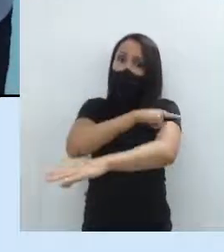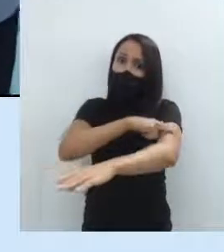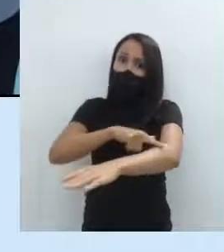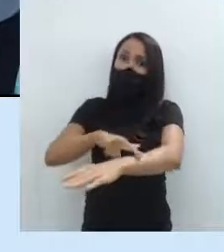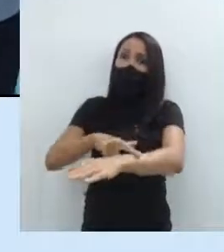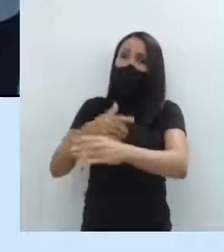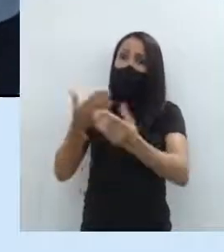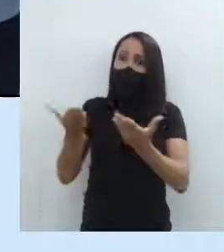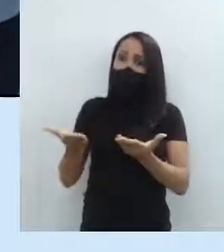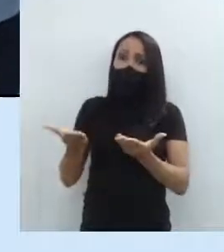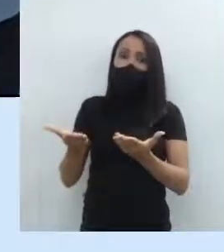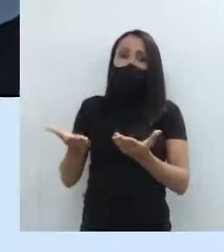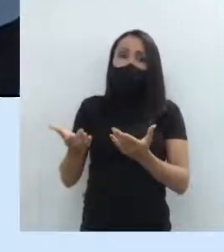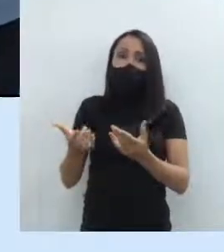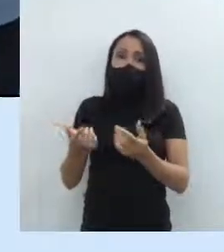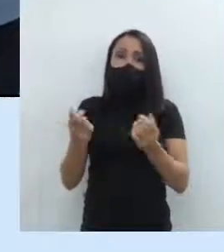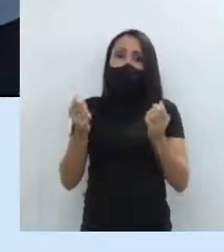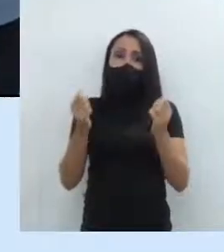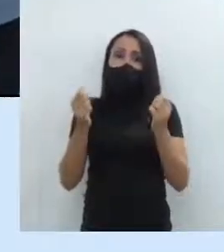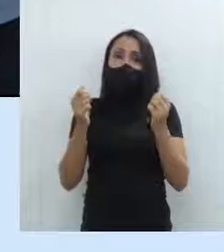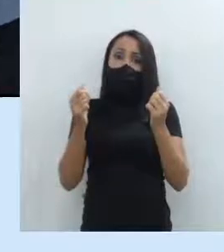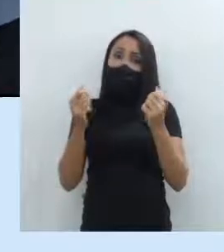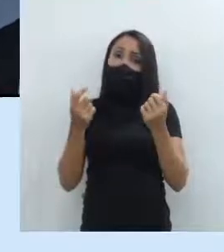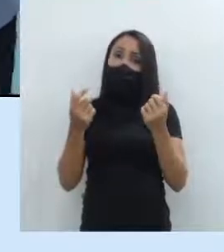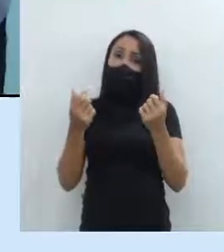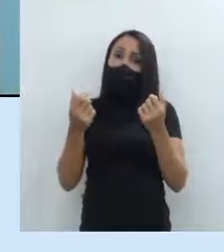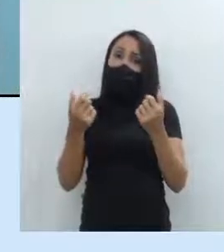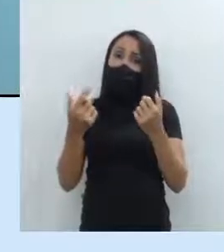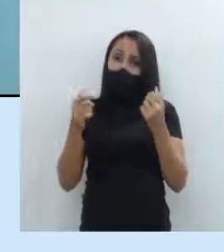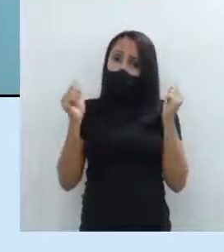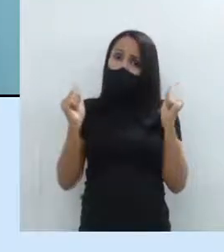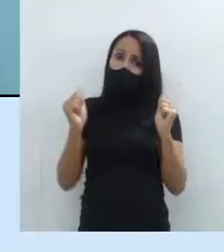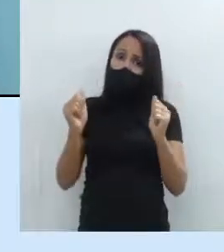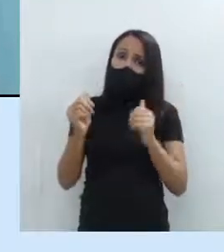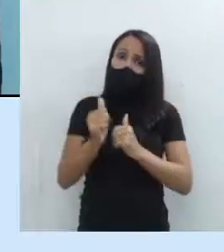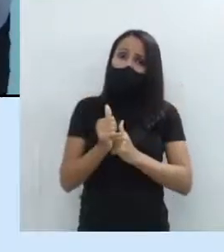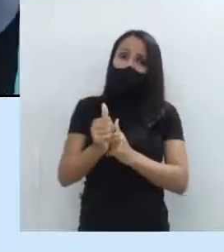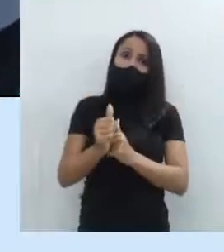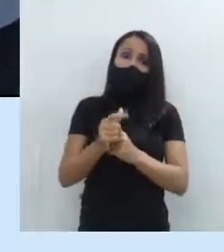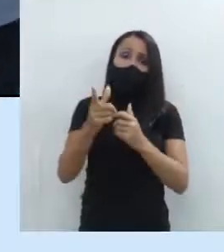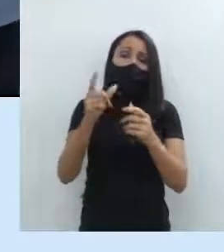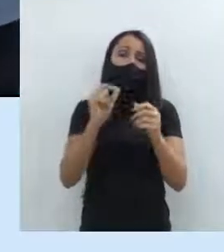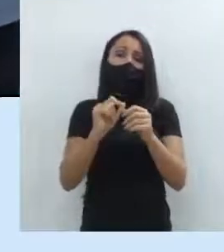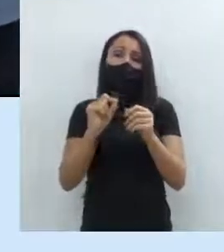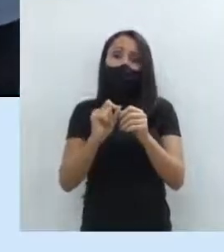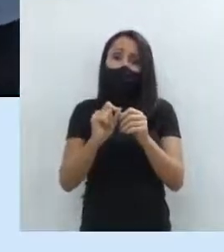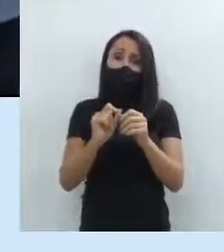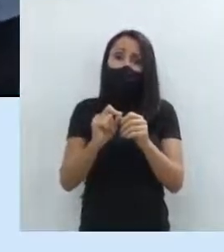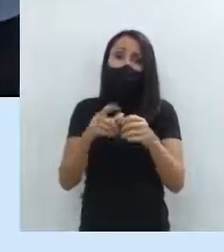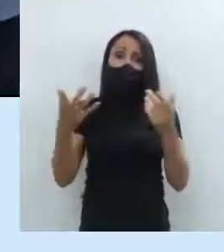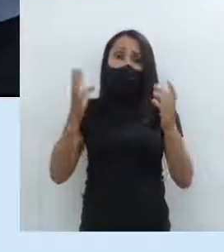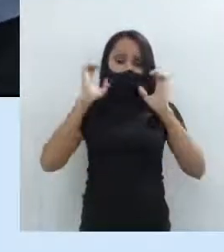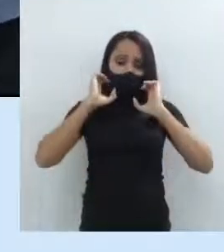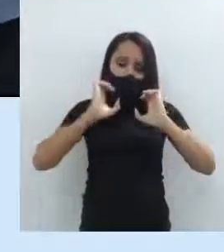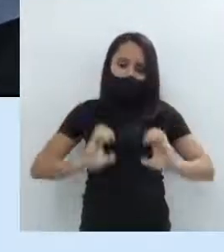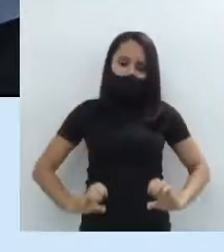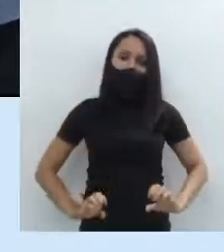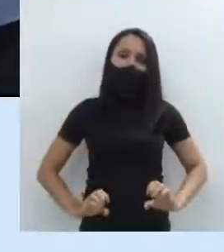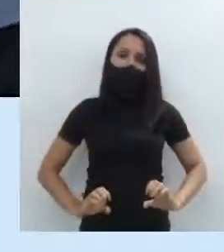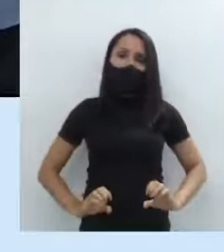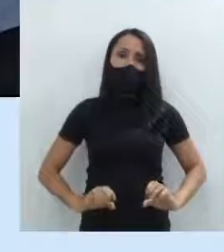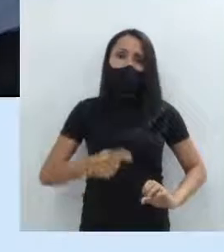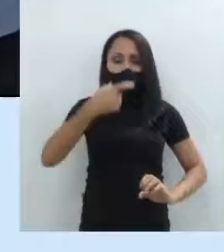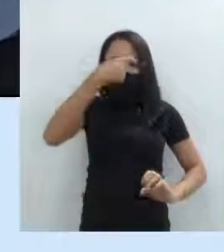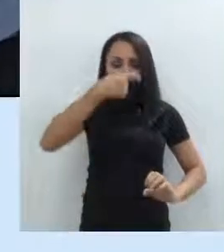algo que eu posso e devo seguir? O que ele fala, o que ele pensa, o que ele faz, conduz com a ética, com a moral,